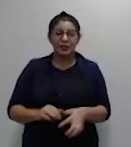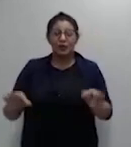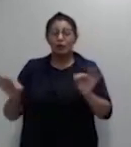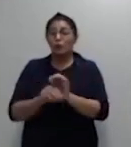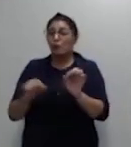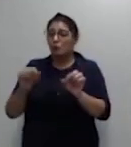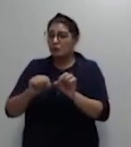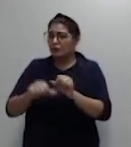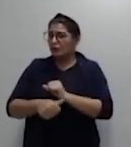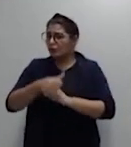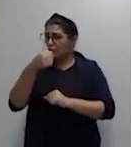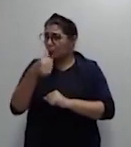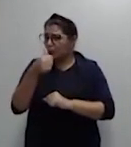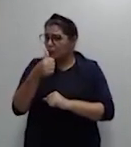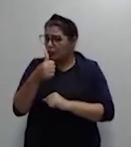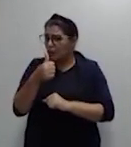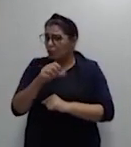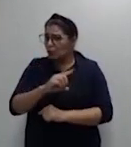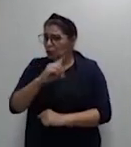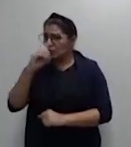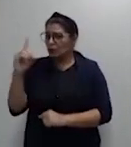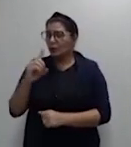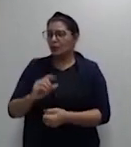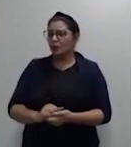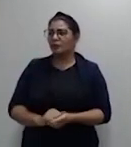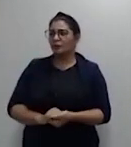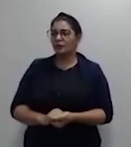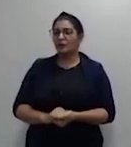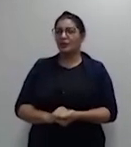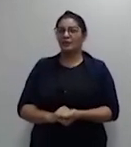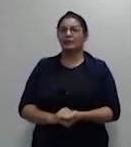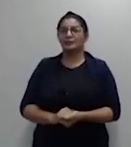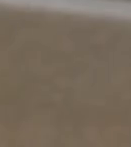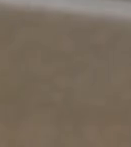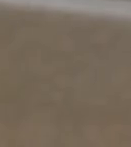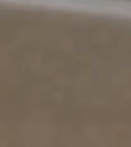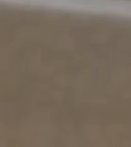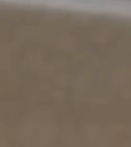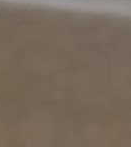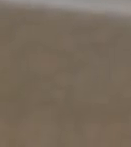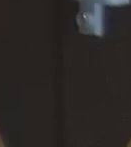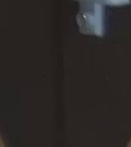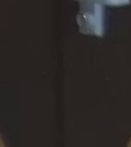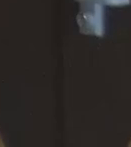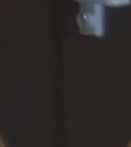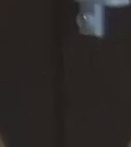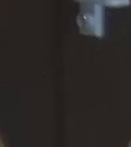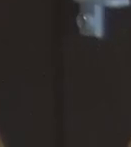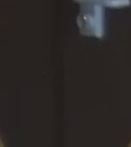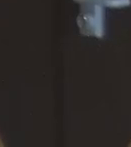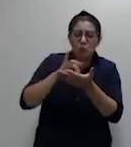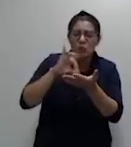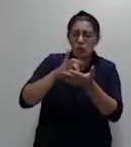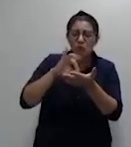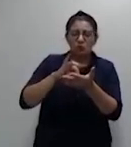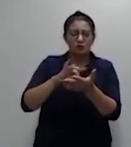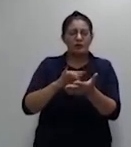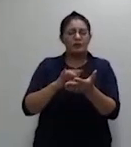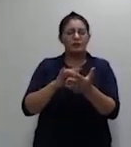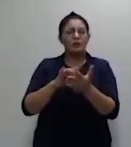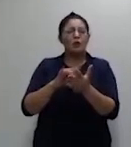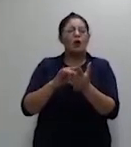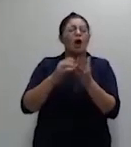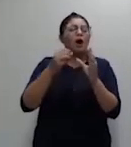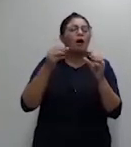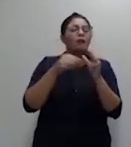para o ministro está comprovado O Delito de furto a organização criminosa do governador e do Vice e de mais